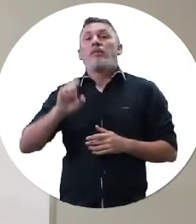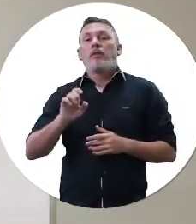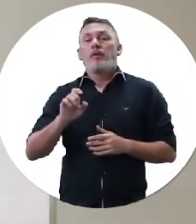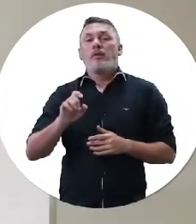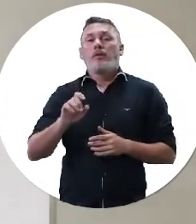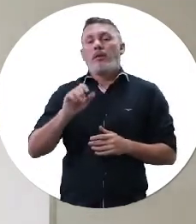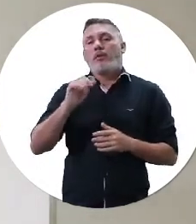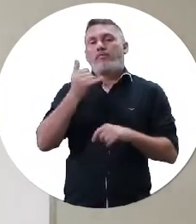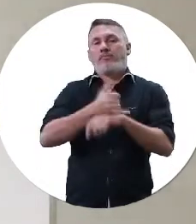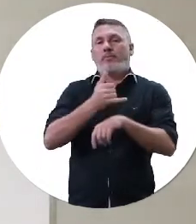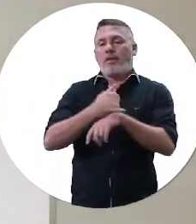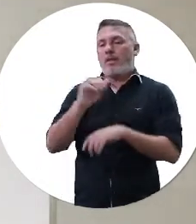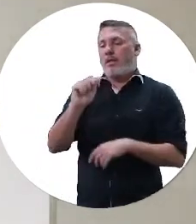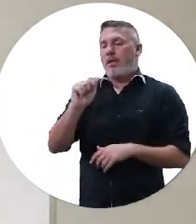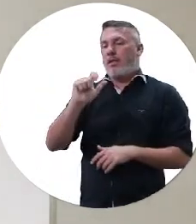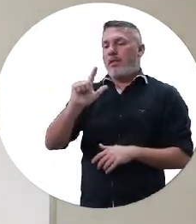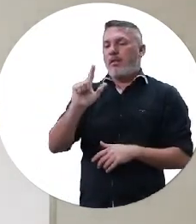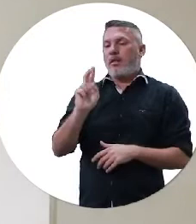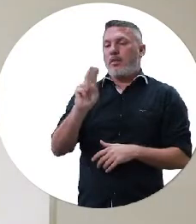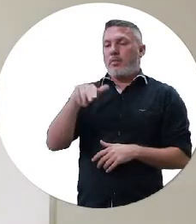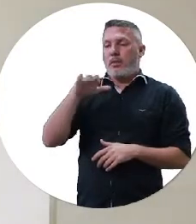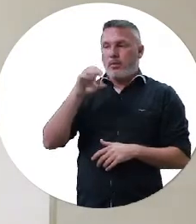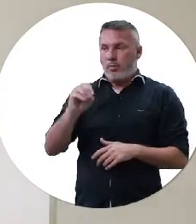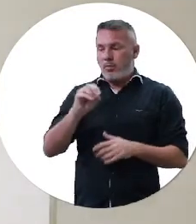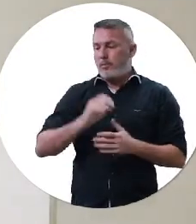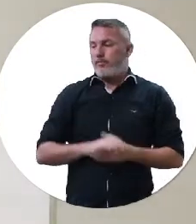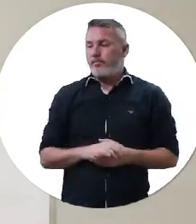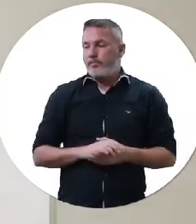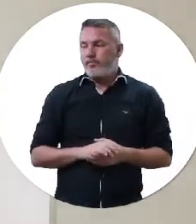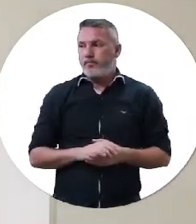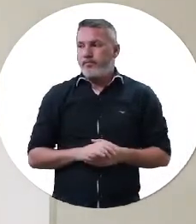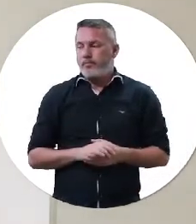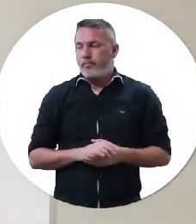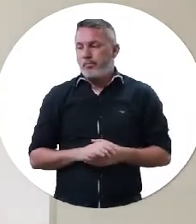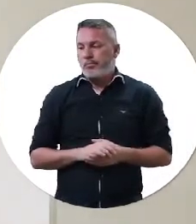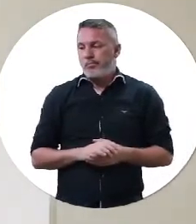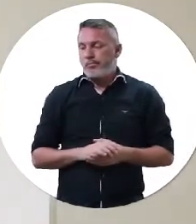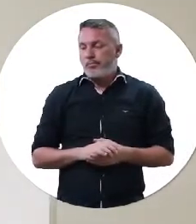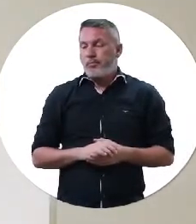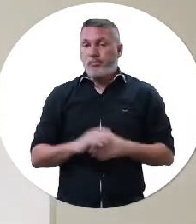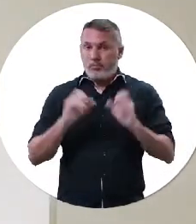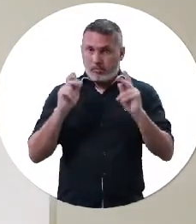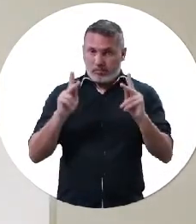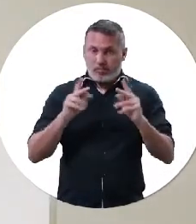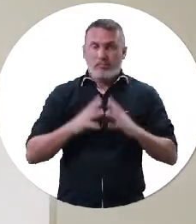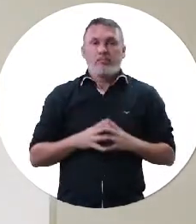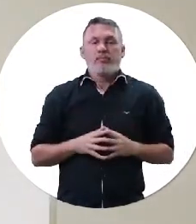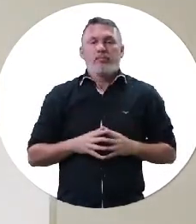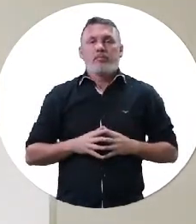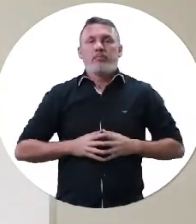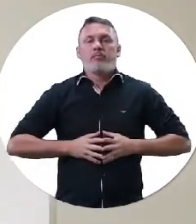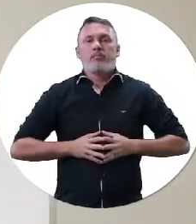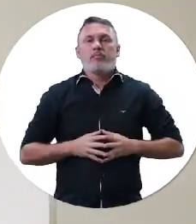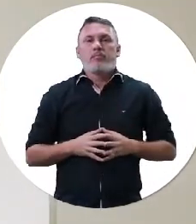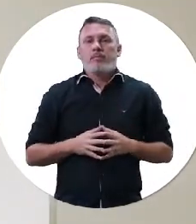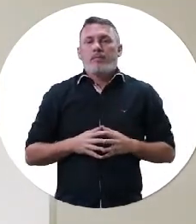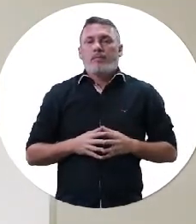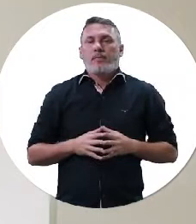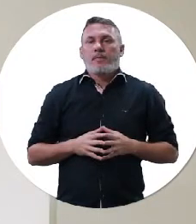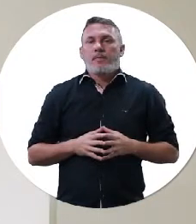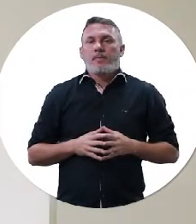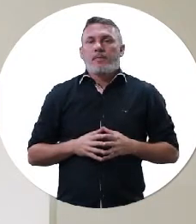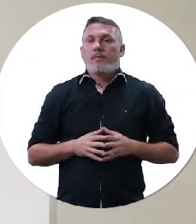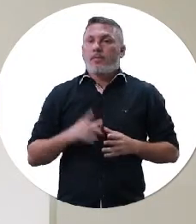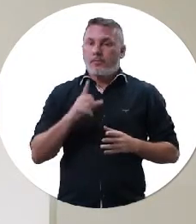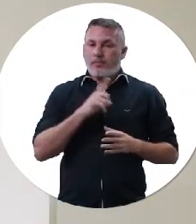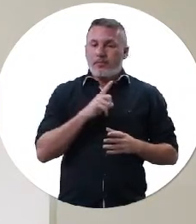Ok? Nomenclatura de sais orgânicos é essa aqui, bem simples, semelhante a esta. Já o